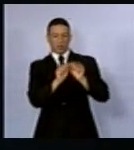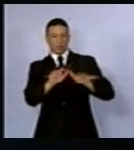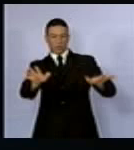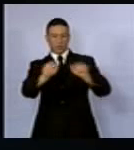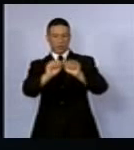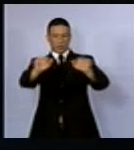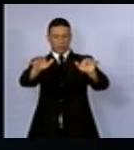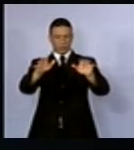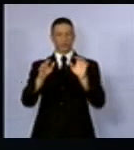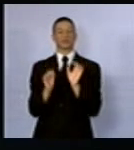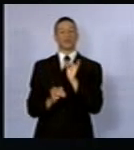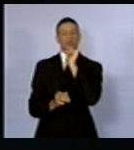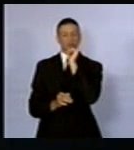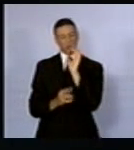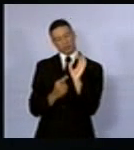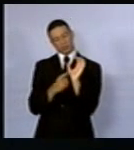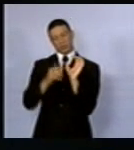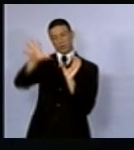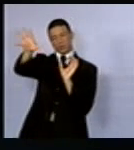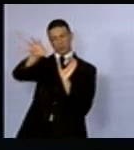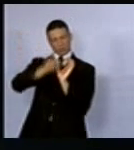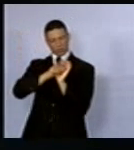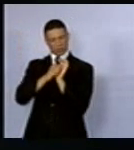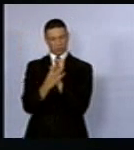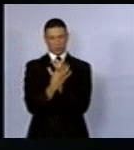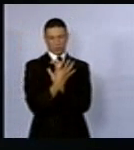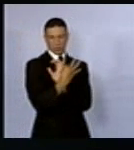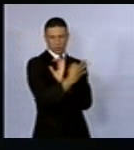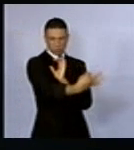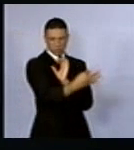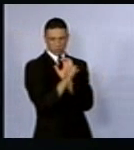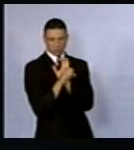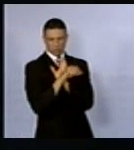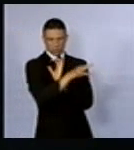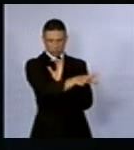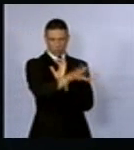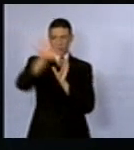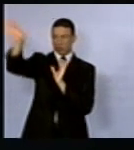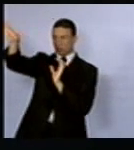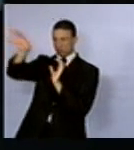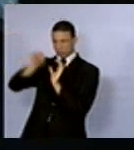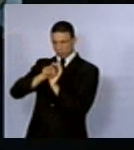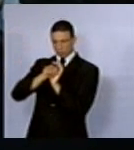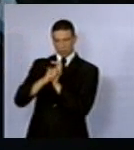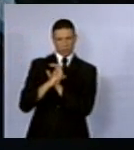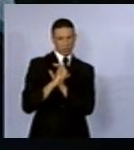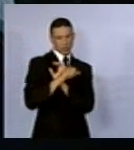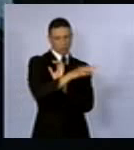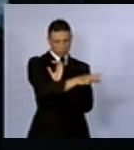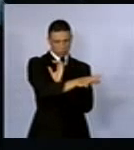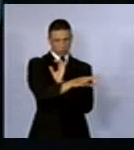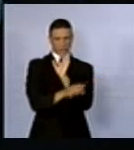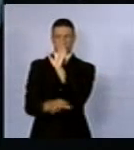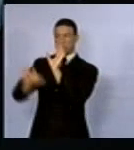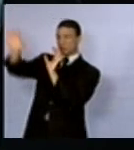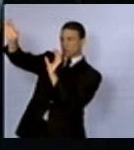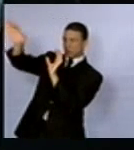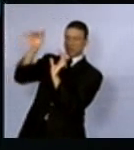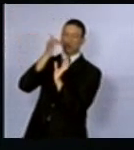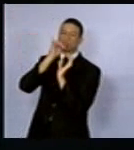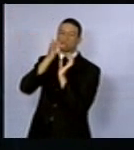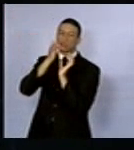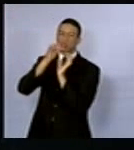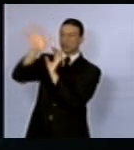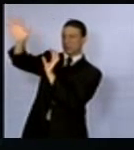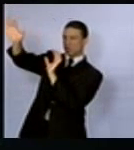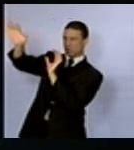Esse tipo de linha de transmissão, ela tem a função distribuidora. Ela captura energia